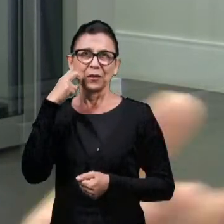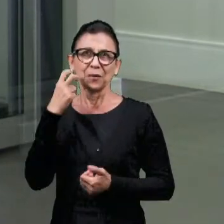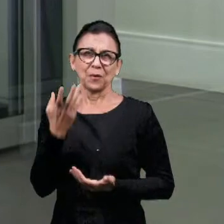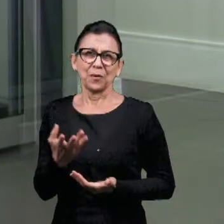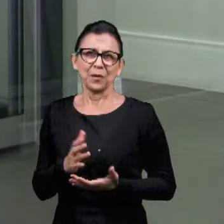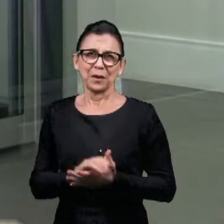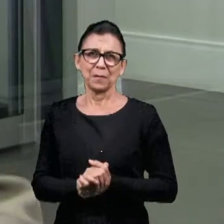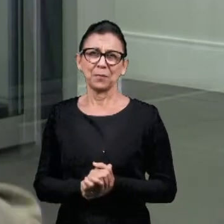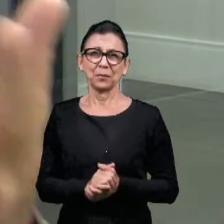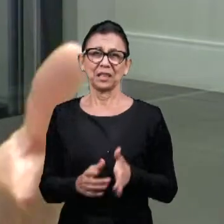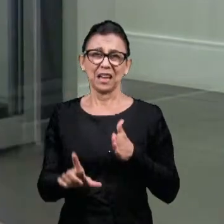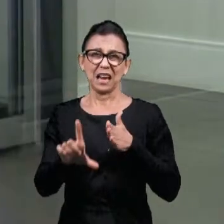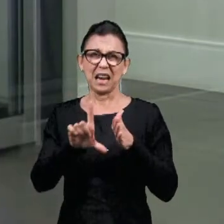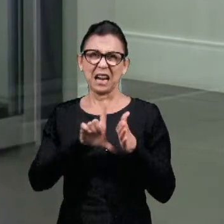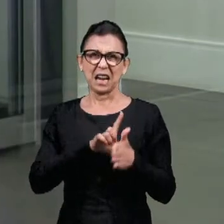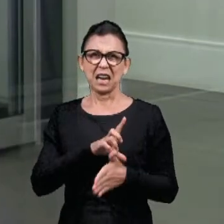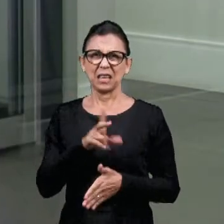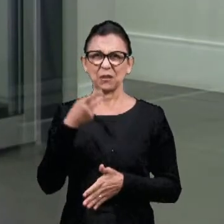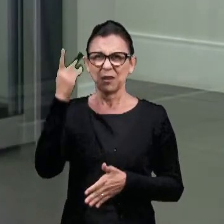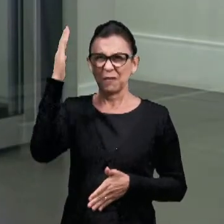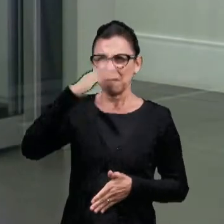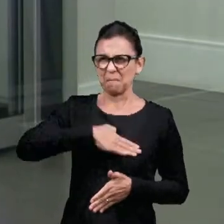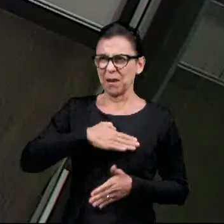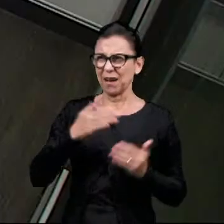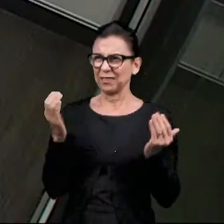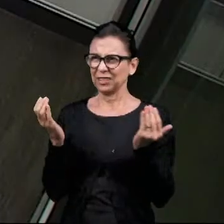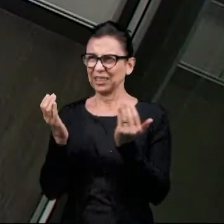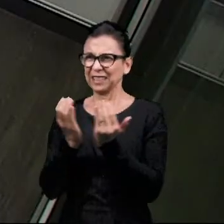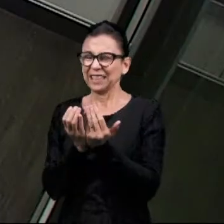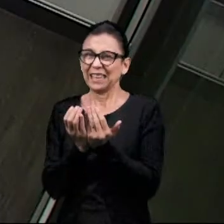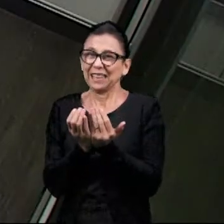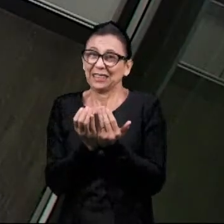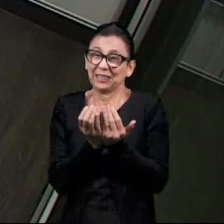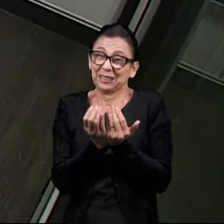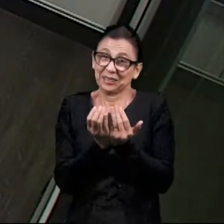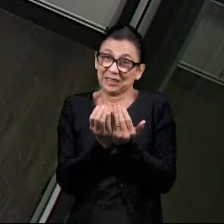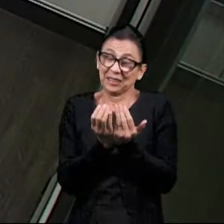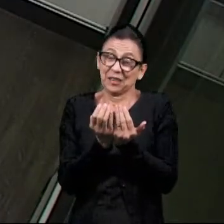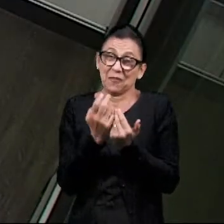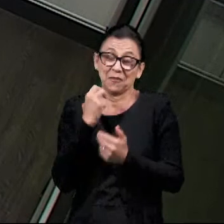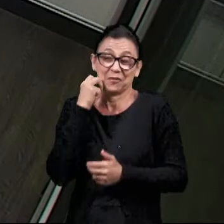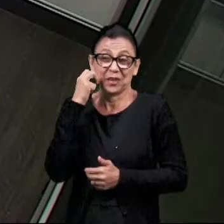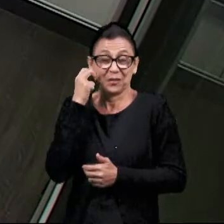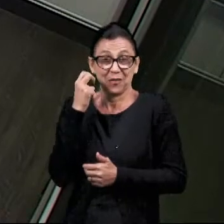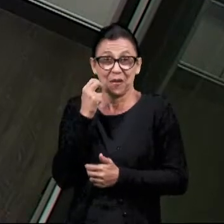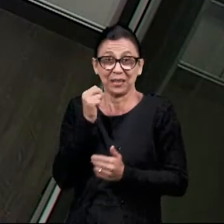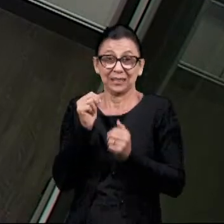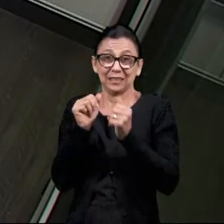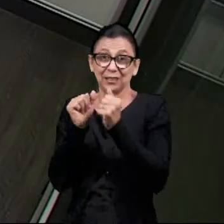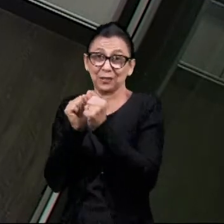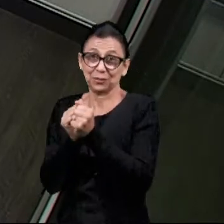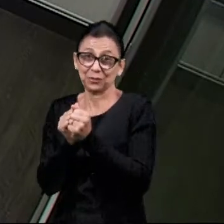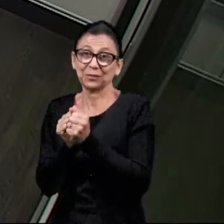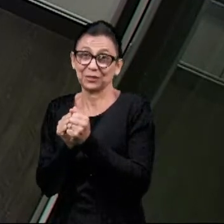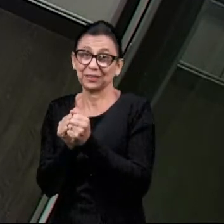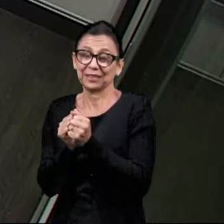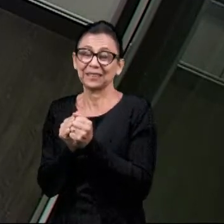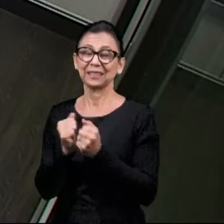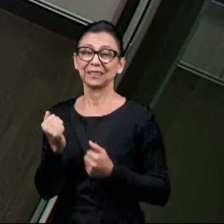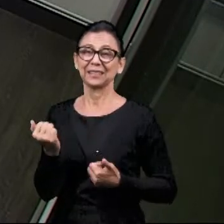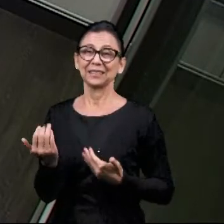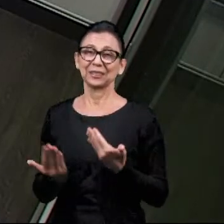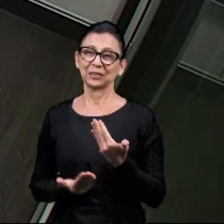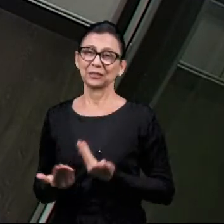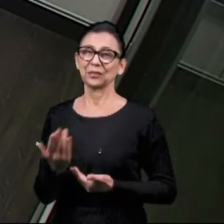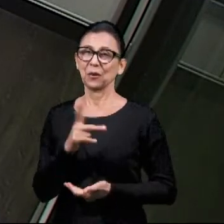mal dos irmãos, né? E depois eu era um deles. Né? Mas Deus foi trabalhando e, graças a Deus, até hoje,